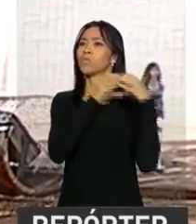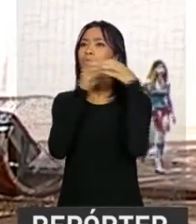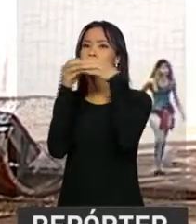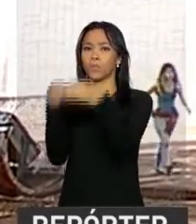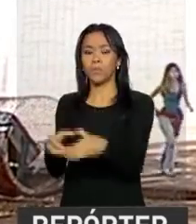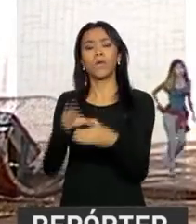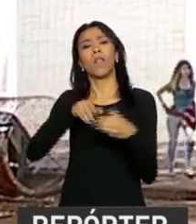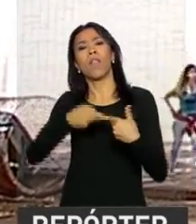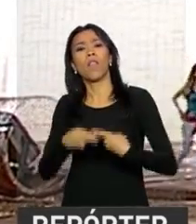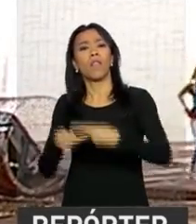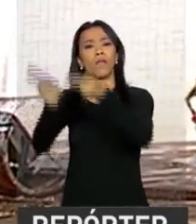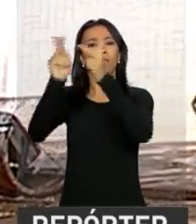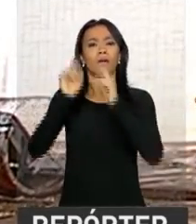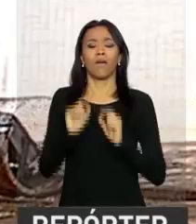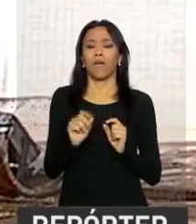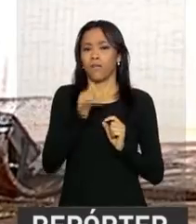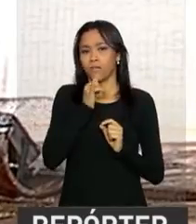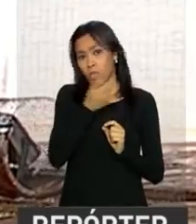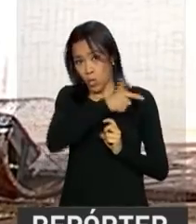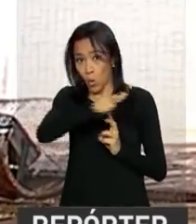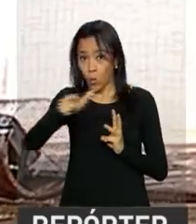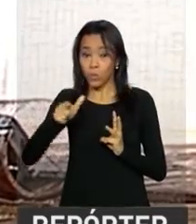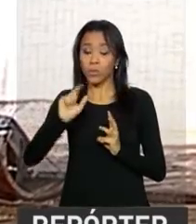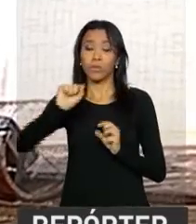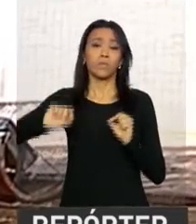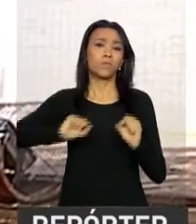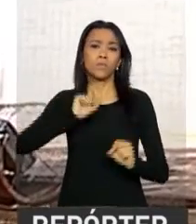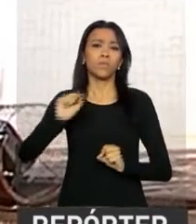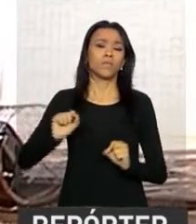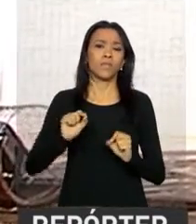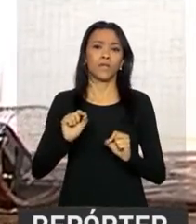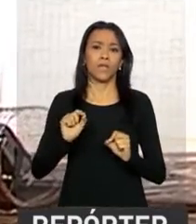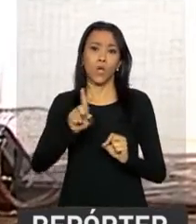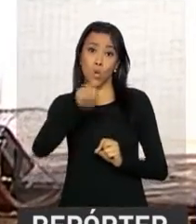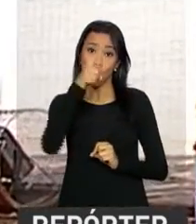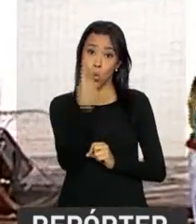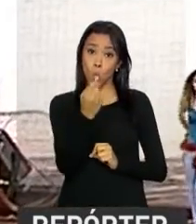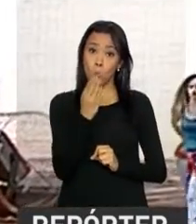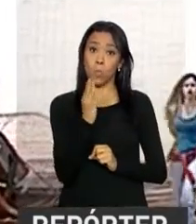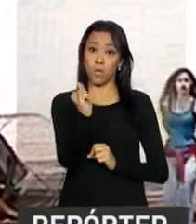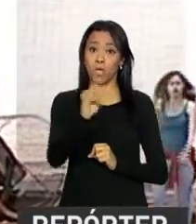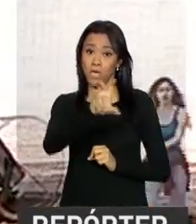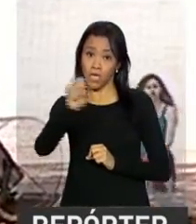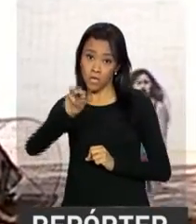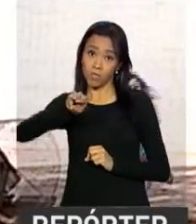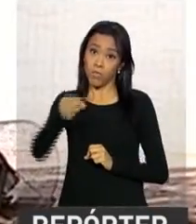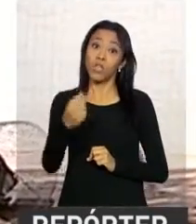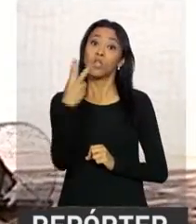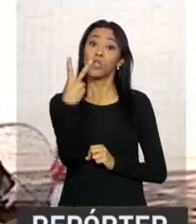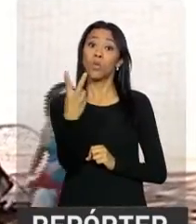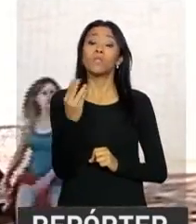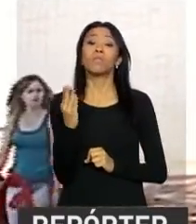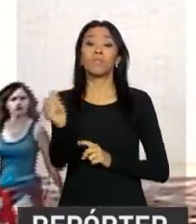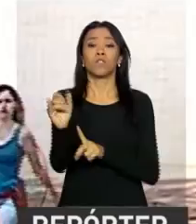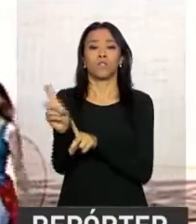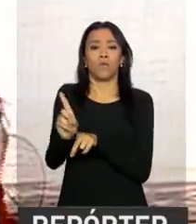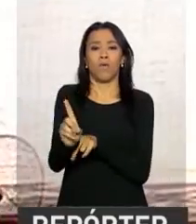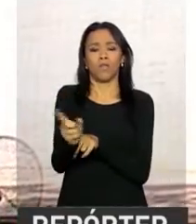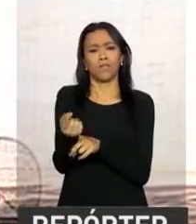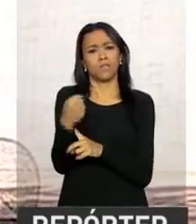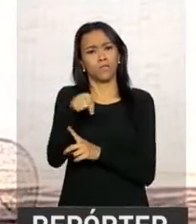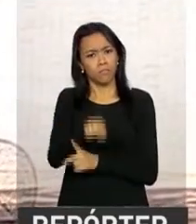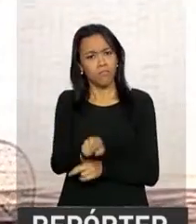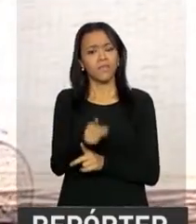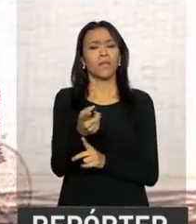negócios com outros empresários que giram em torno de um bilhão e meio e dois bilhões de dólares entre os